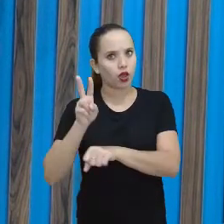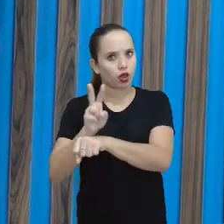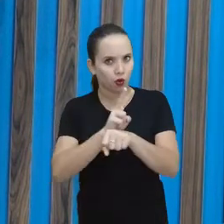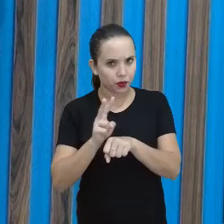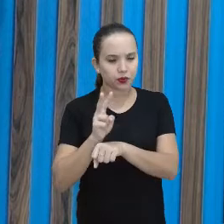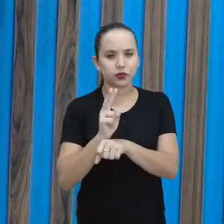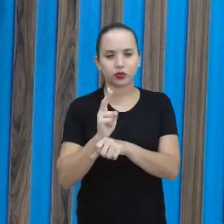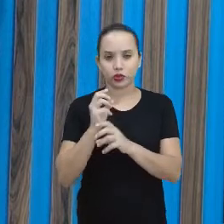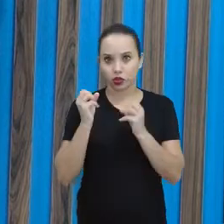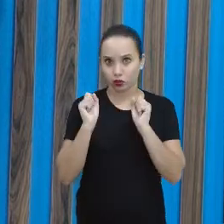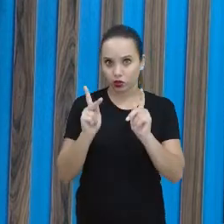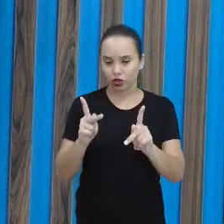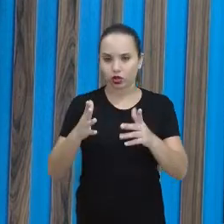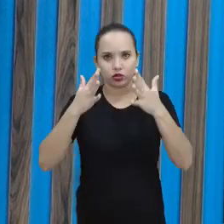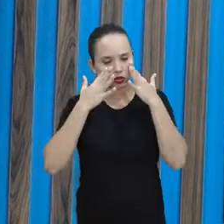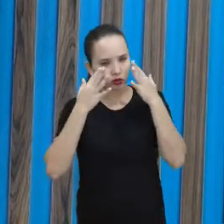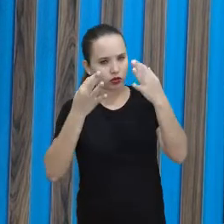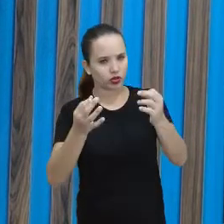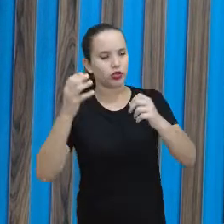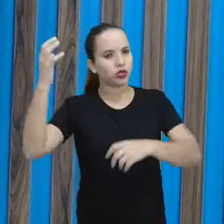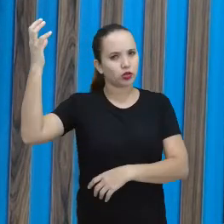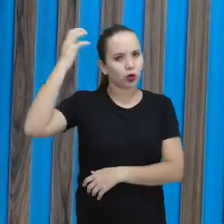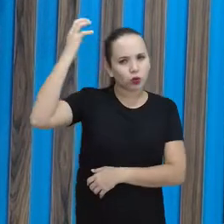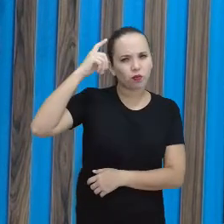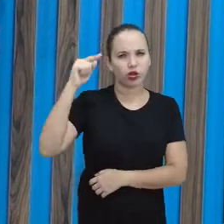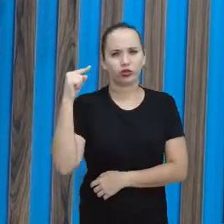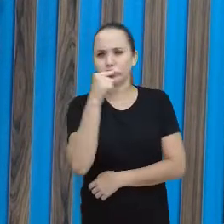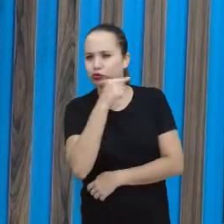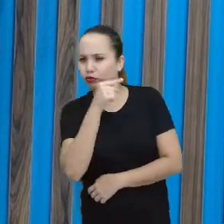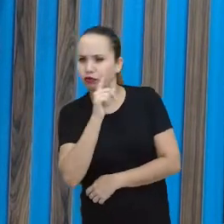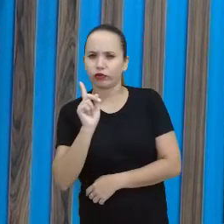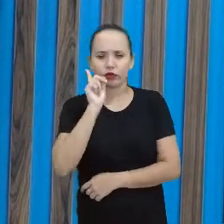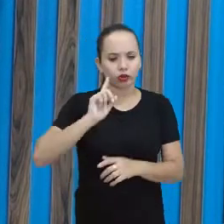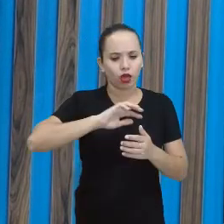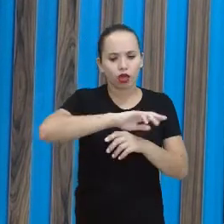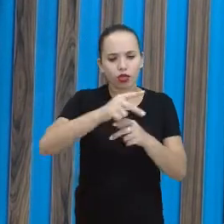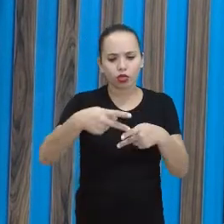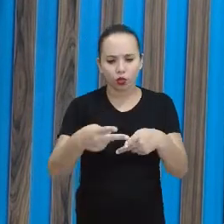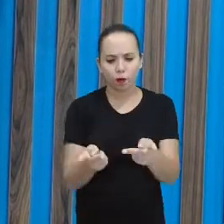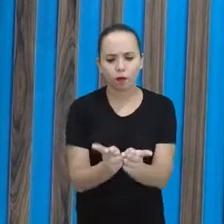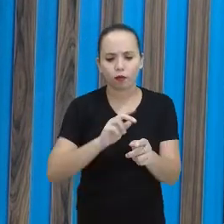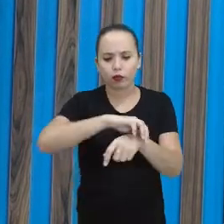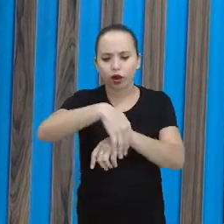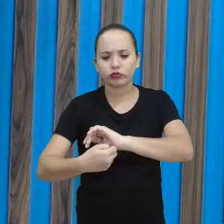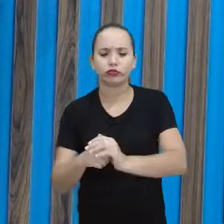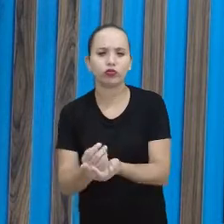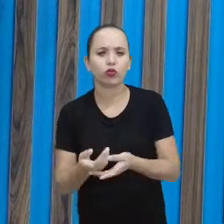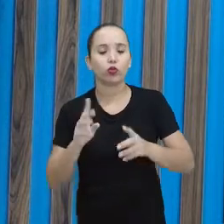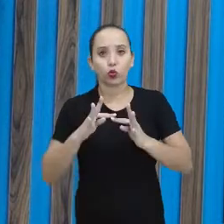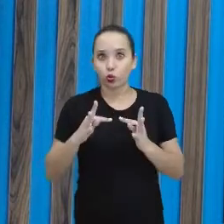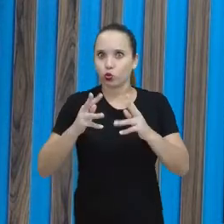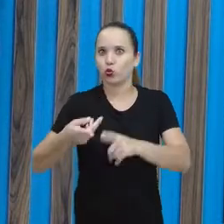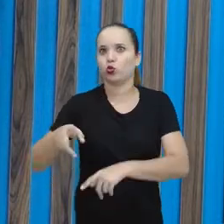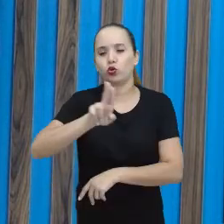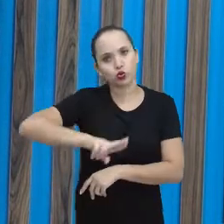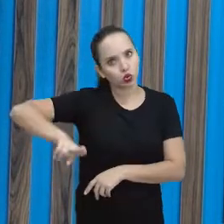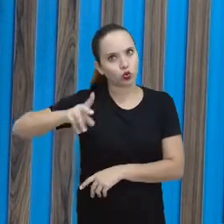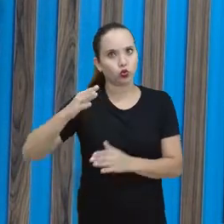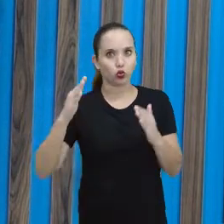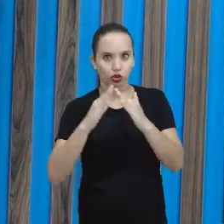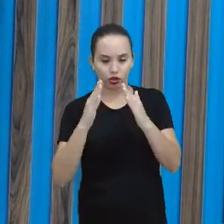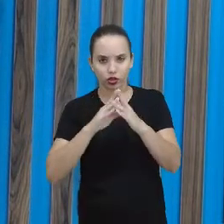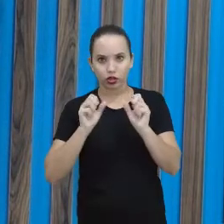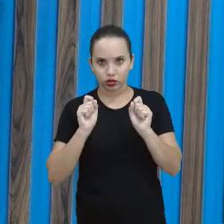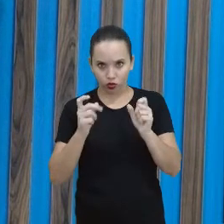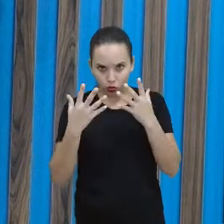água, tá? Preste atenção aí, tomando banho, escovando os dentes, lavando o prato, todas essas atividades que a gente faz na nossa casa, vamos